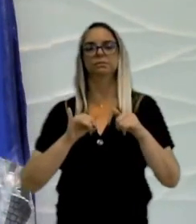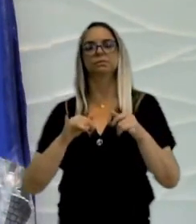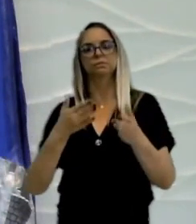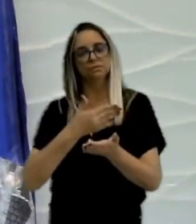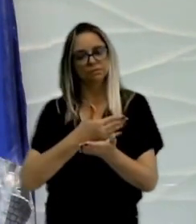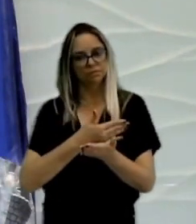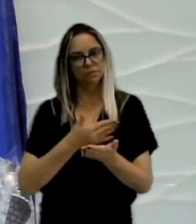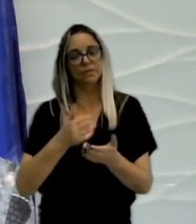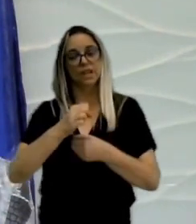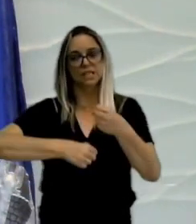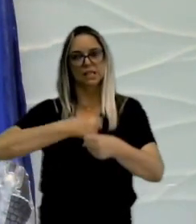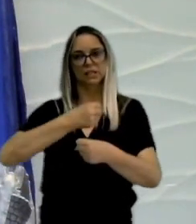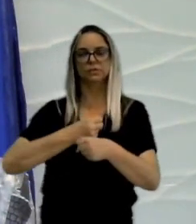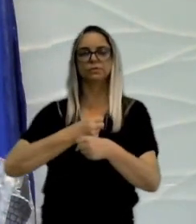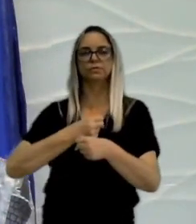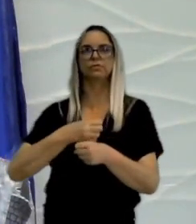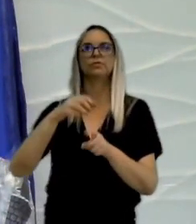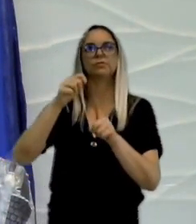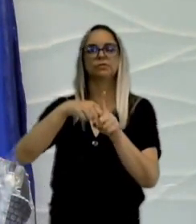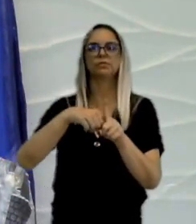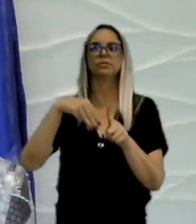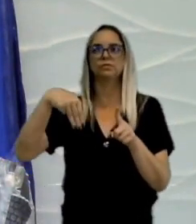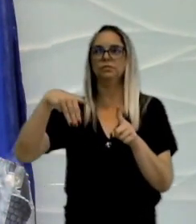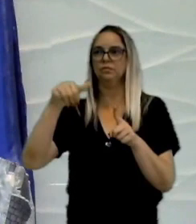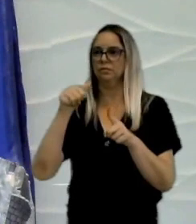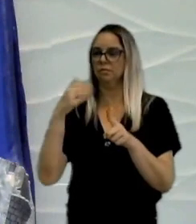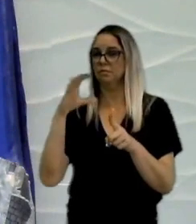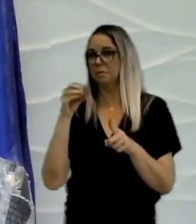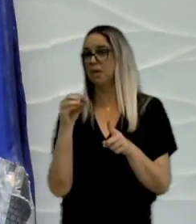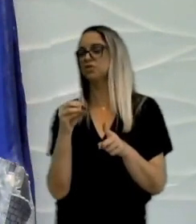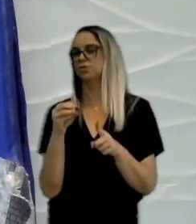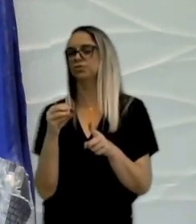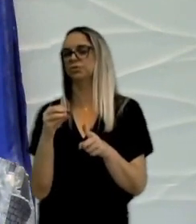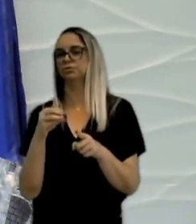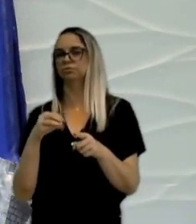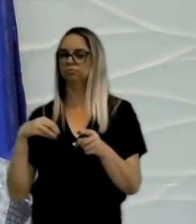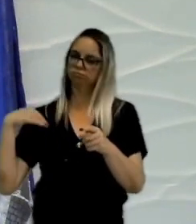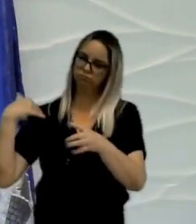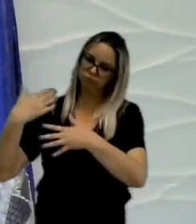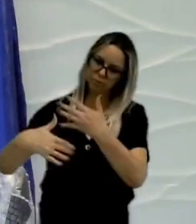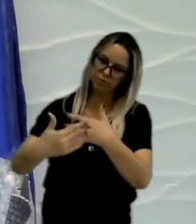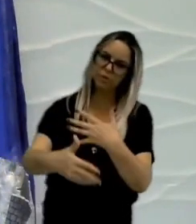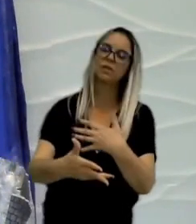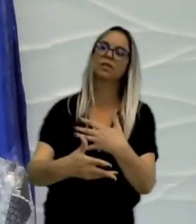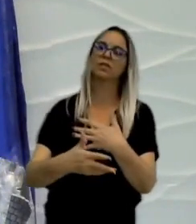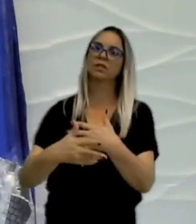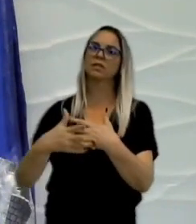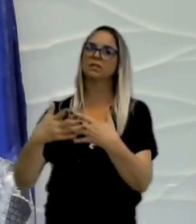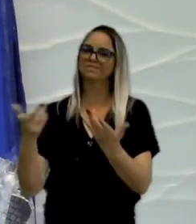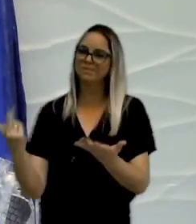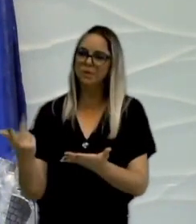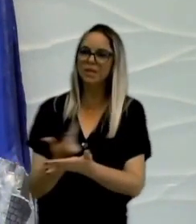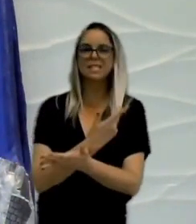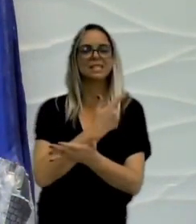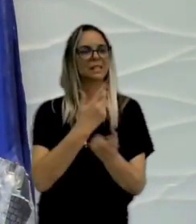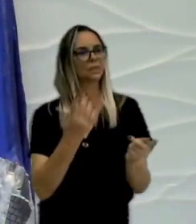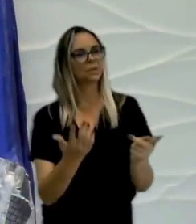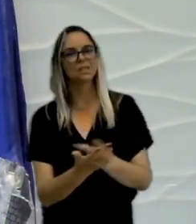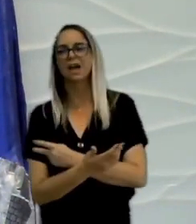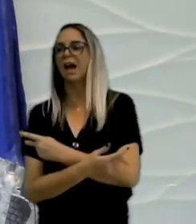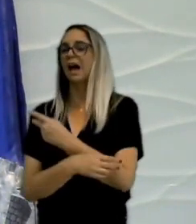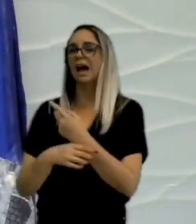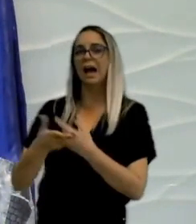com o projeto chegando no mês de março e a gente espera que ele transcorra diante de tantos acontecimentos anteriores,